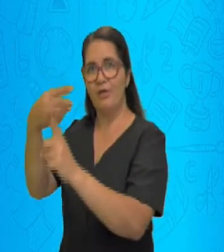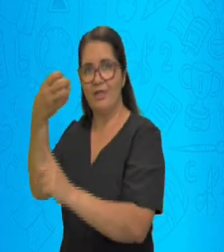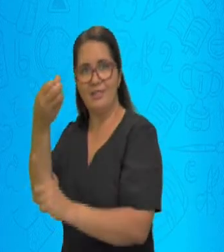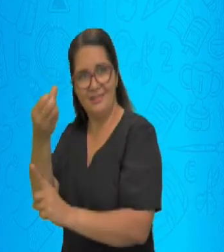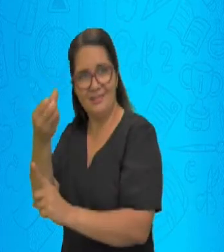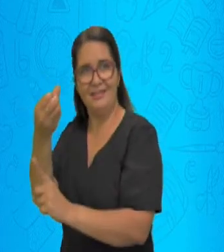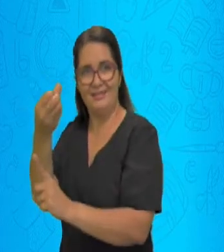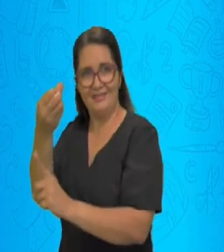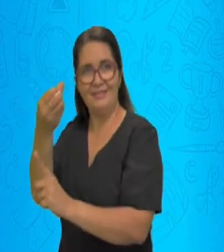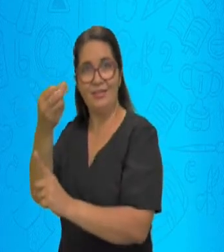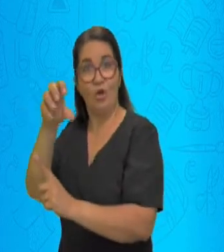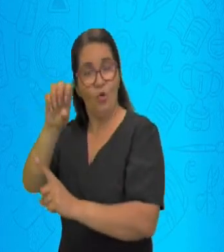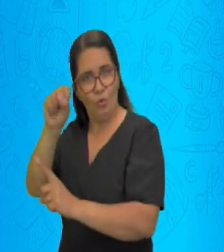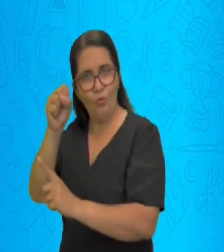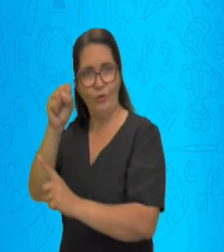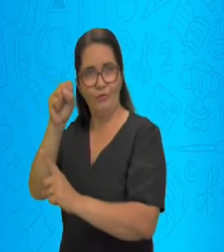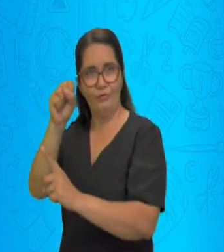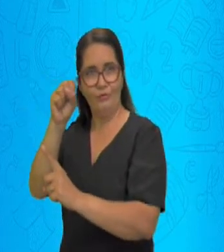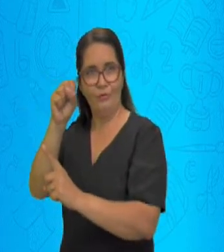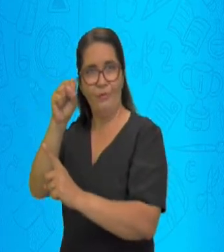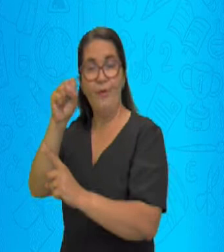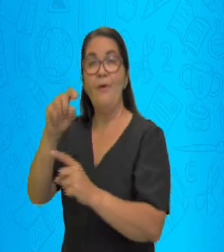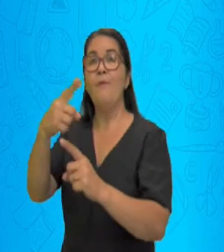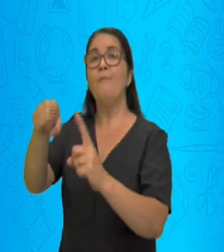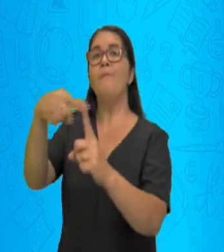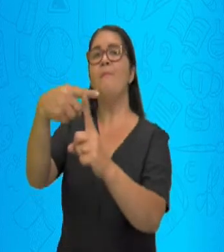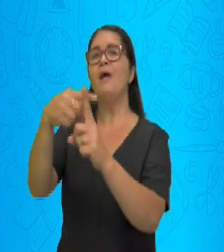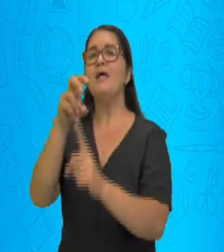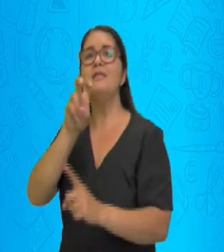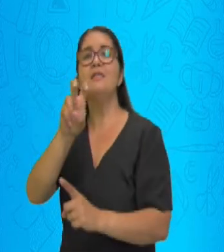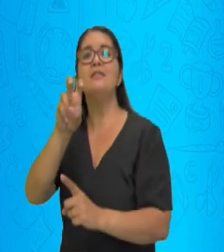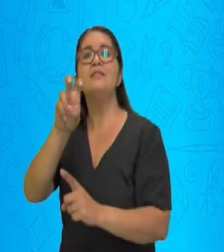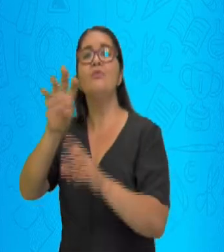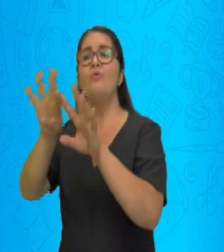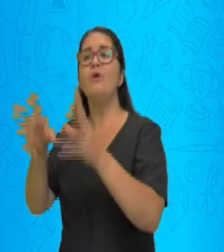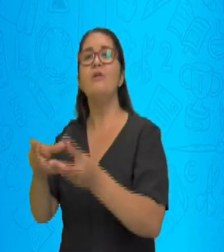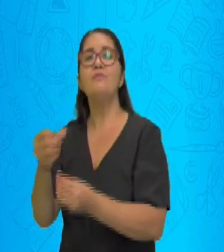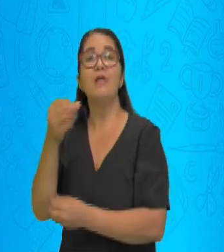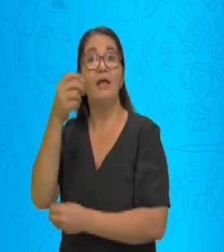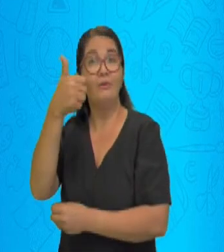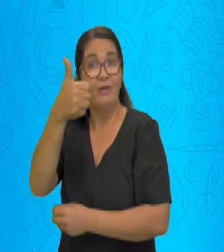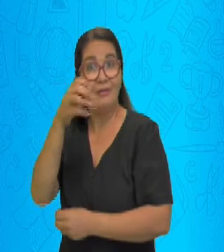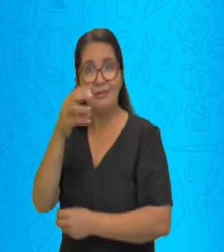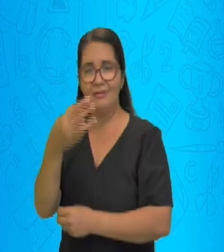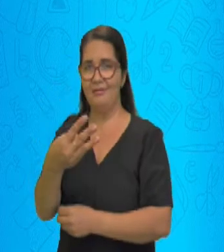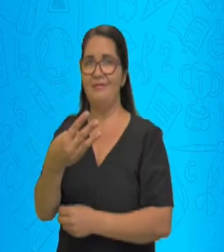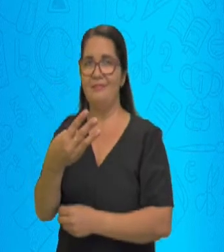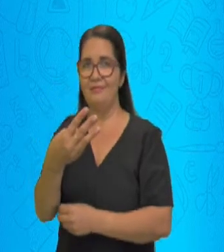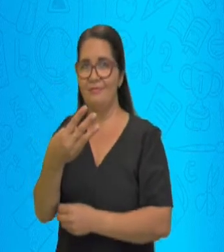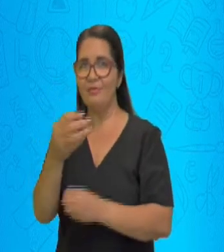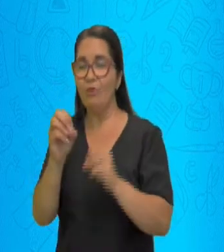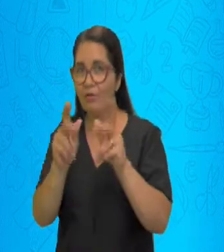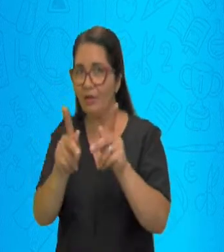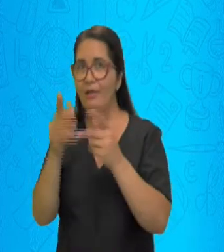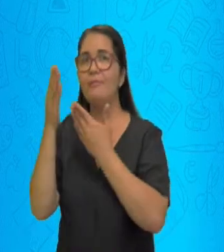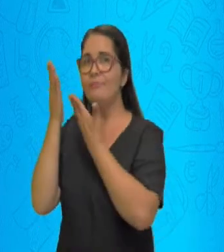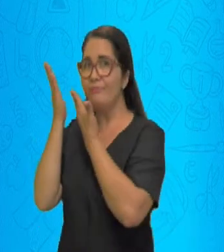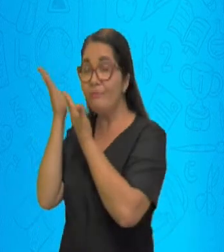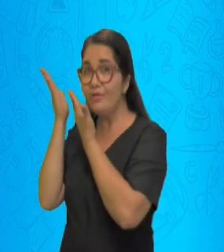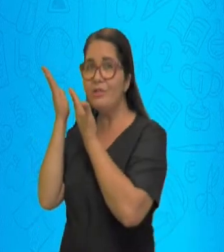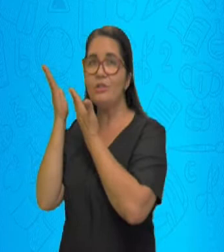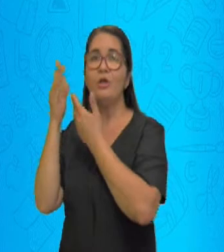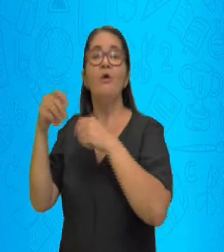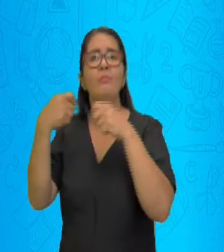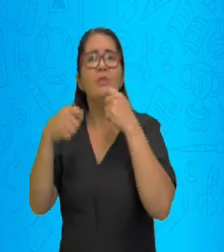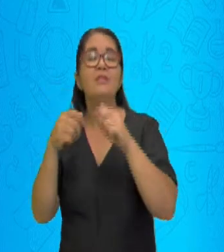13. Então, essa propriedade é de associação. A próxima propriedade é do elemento